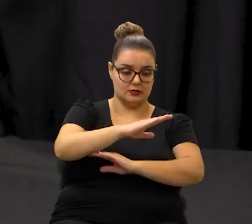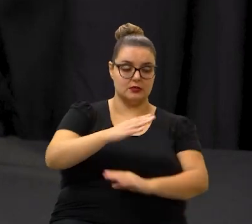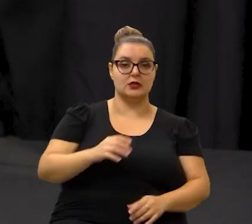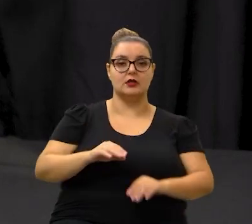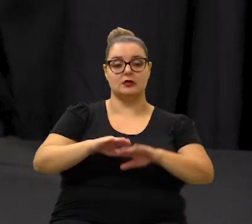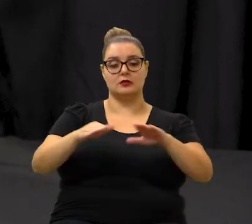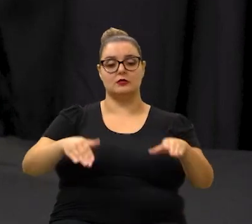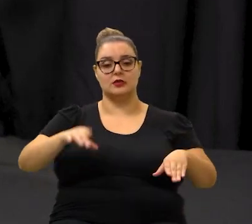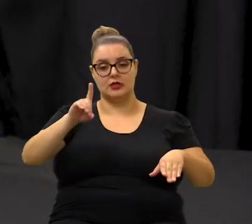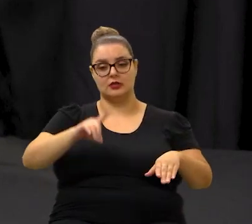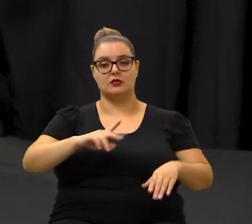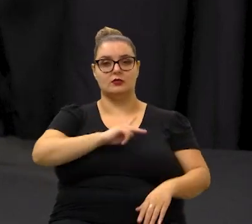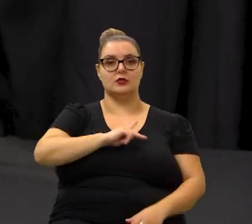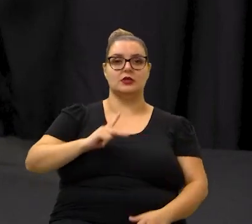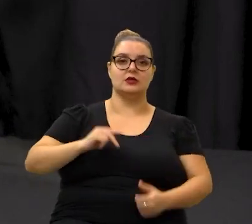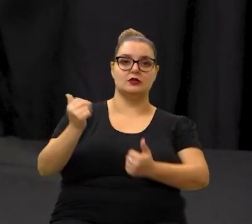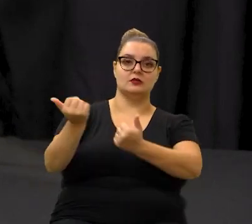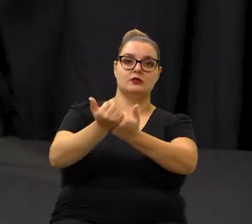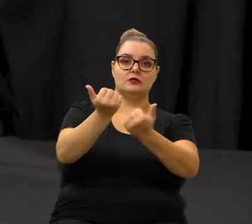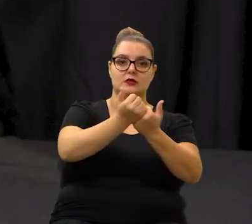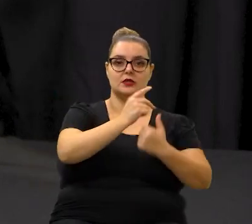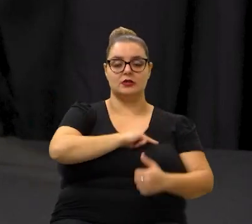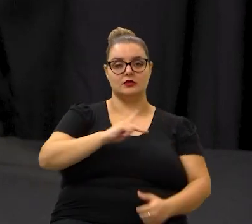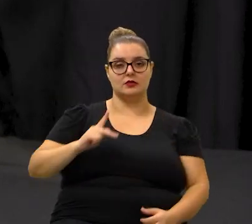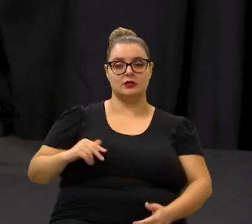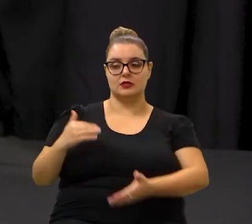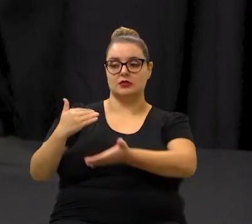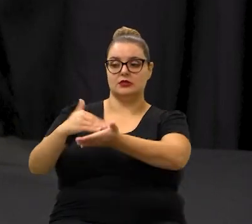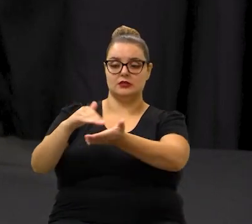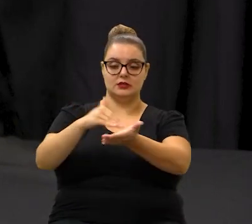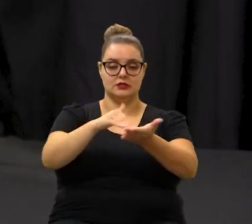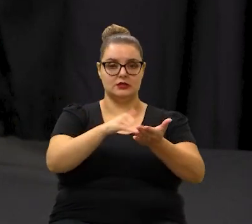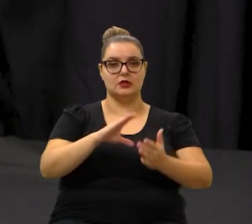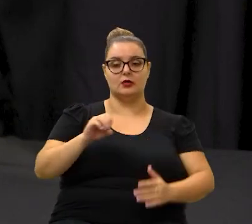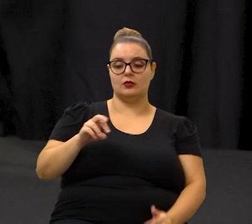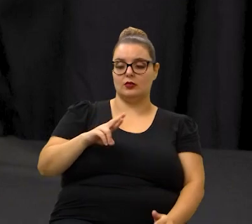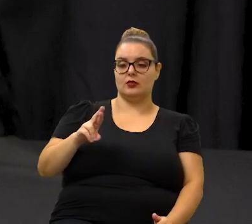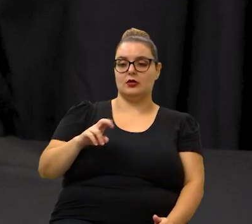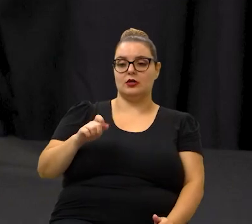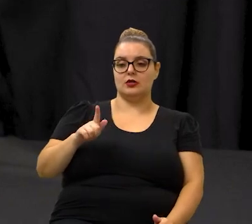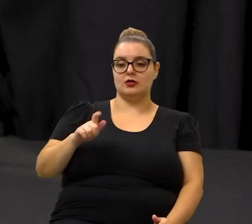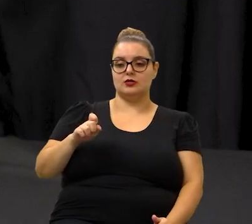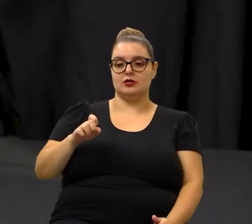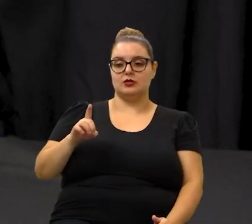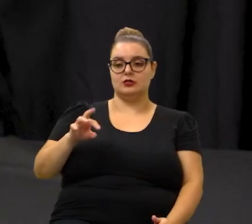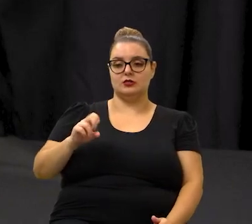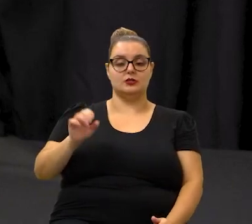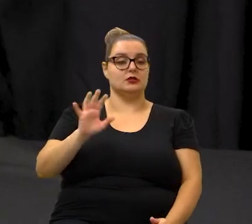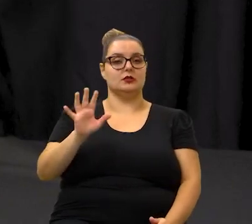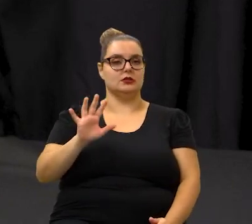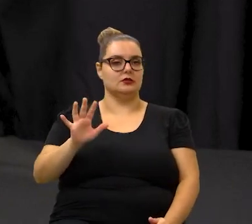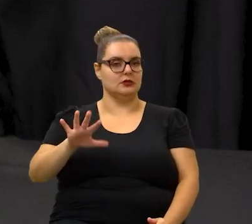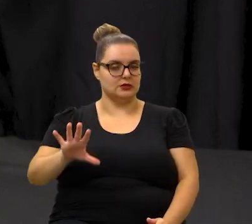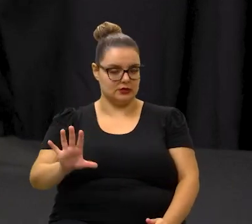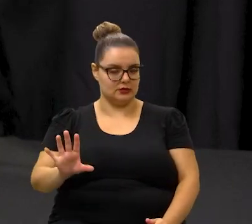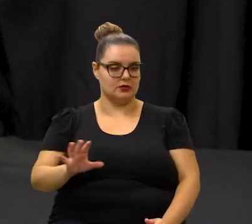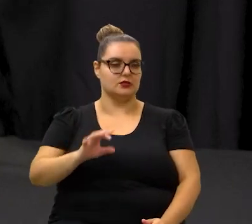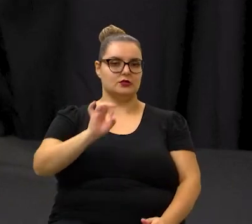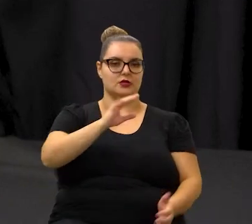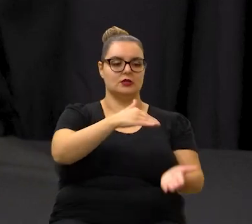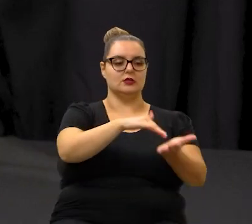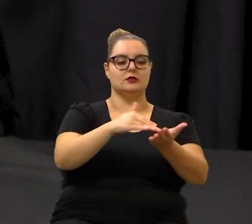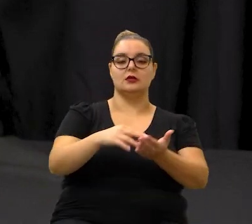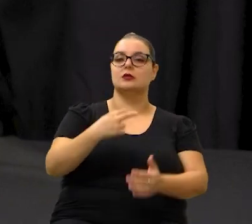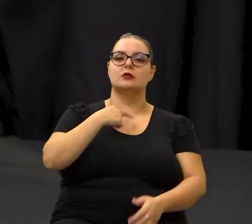diretora Presidente vice-presidentes secretários corregedores corregedores não só os secretários eles não